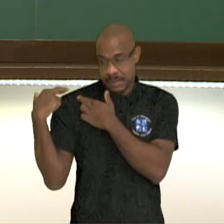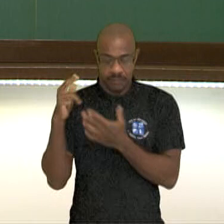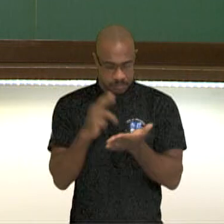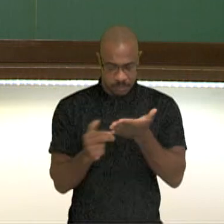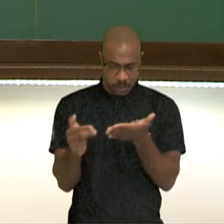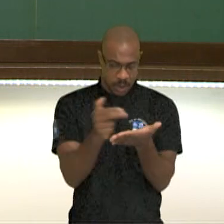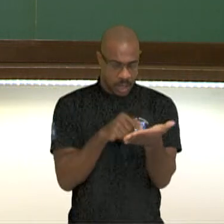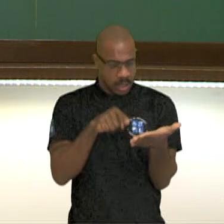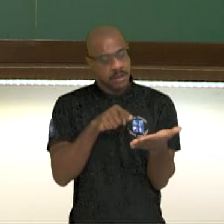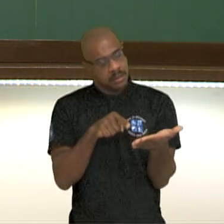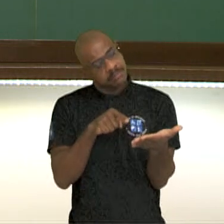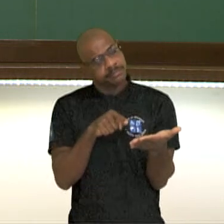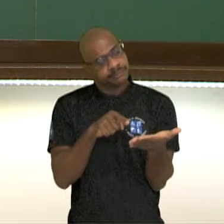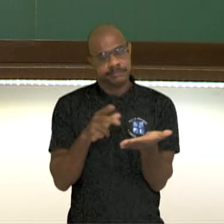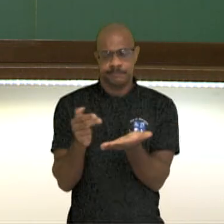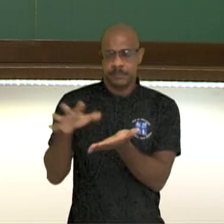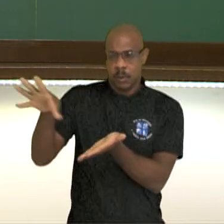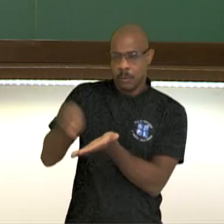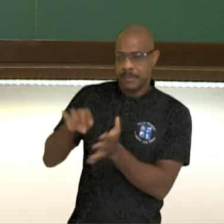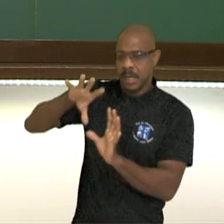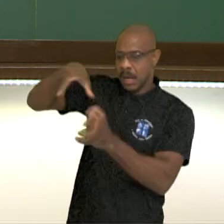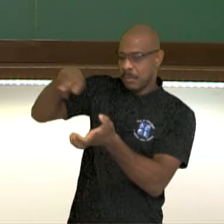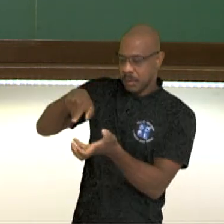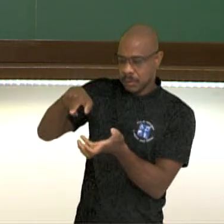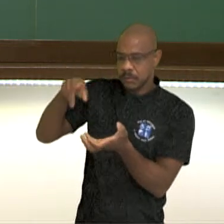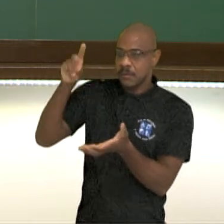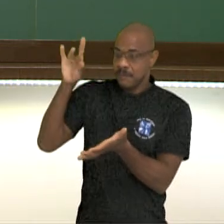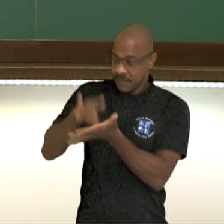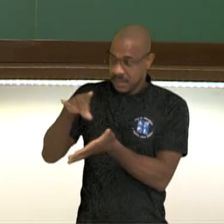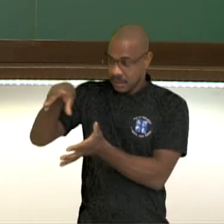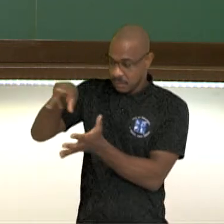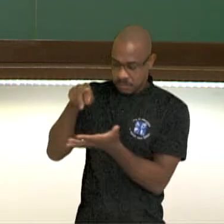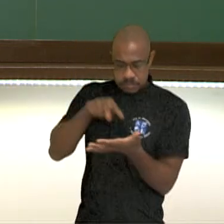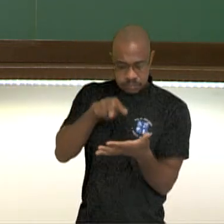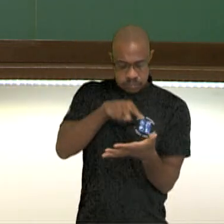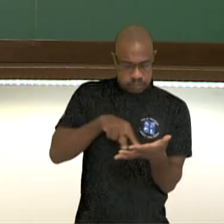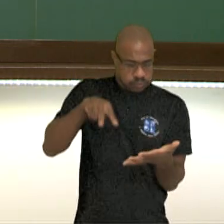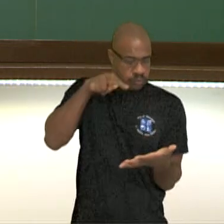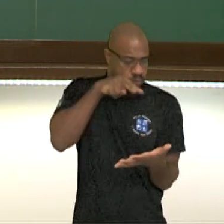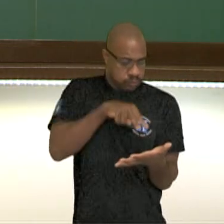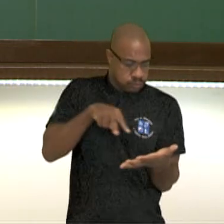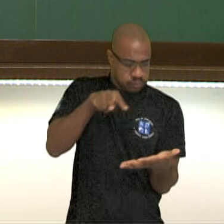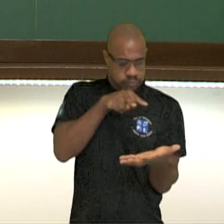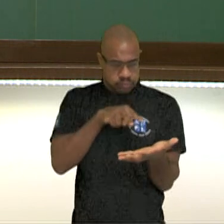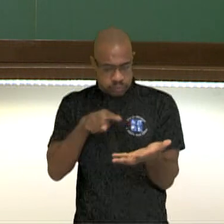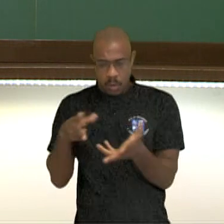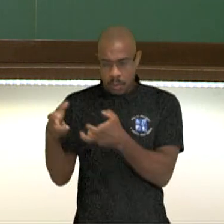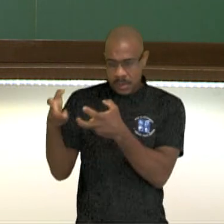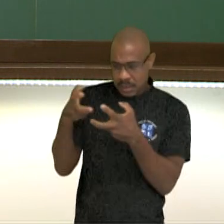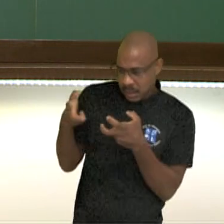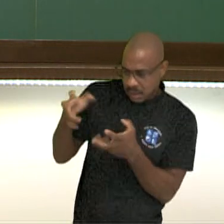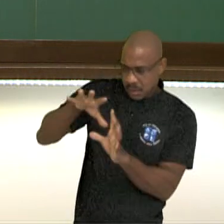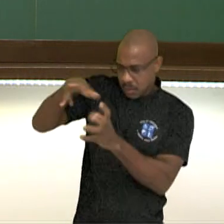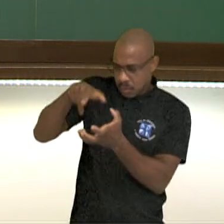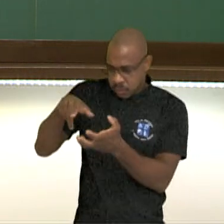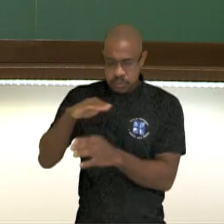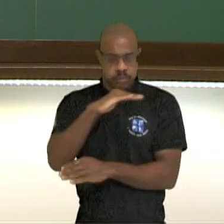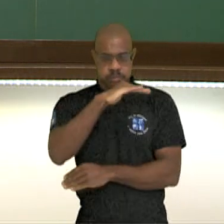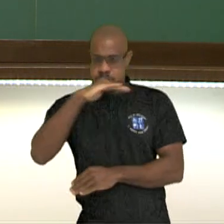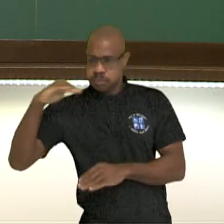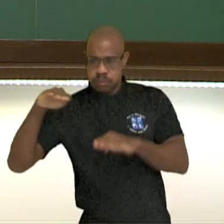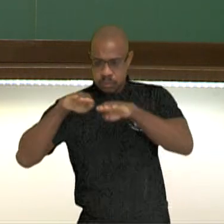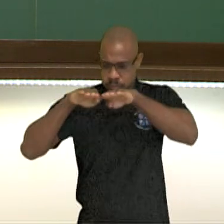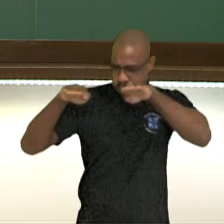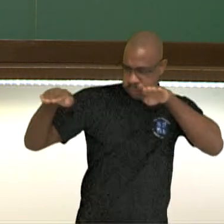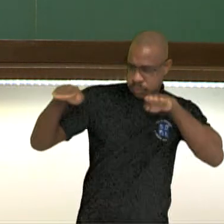de representar a superfície terrestre vista do plano vertical a partir do que eles observavam no plano horizontal,